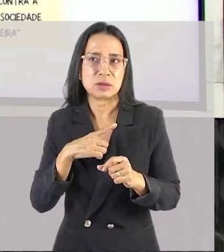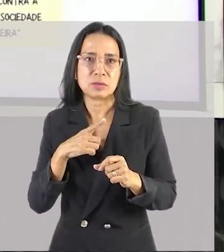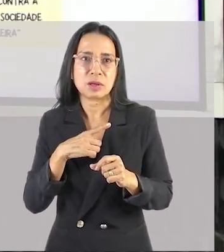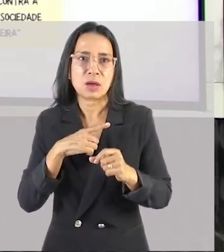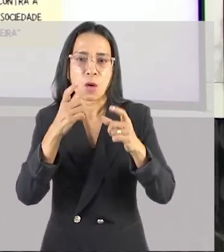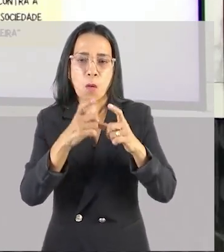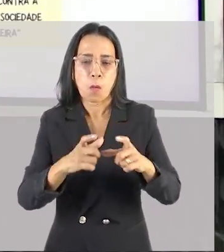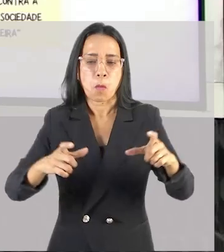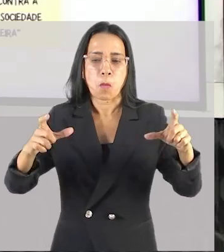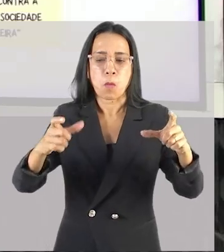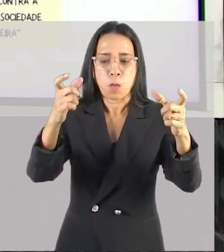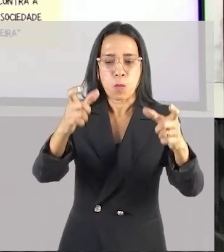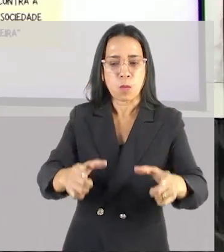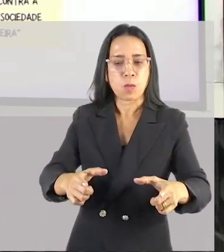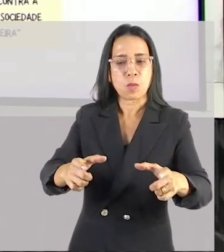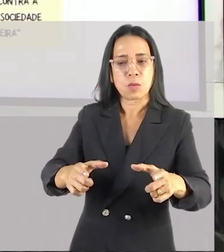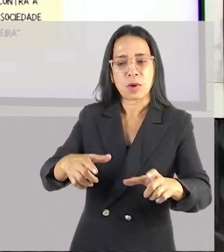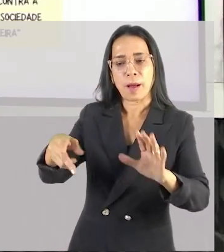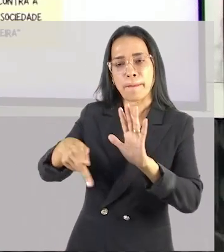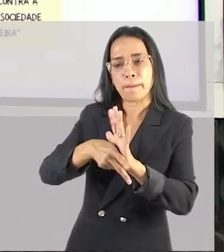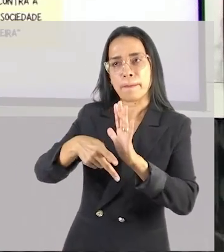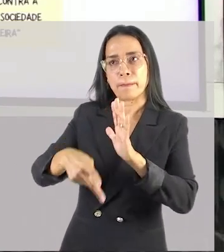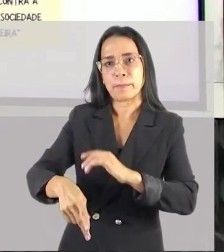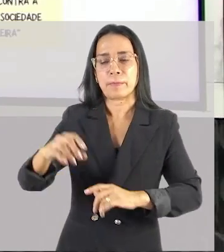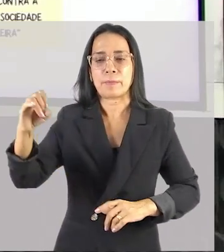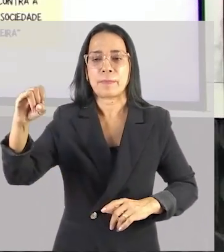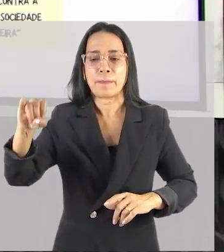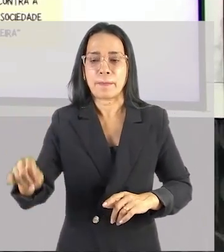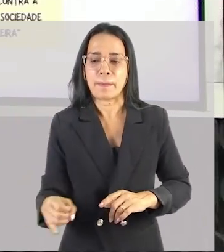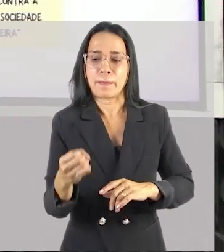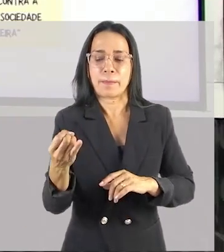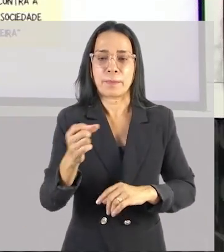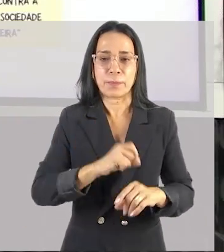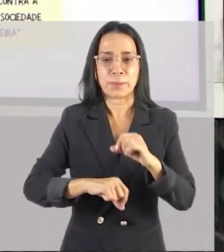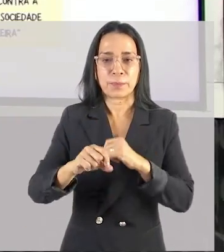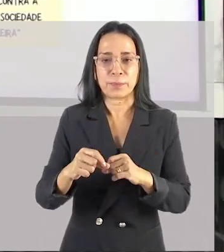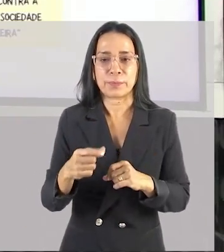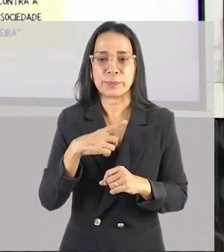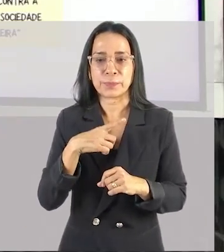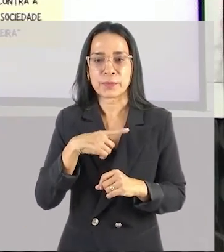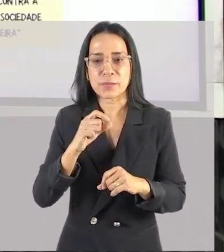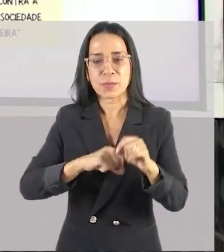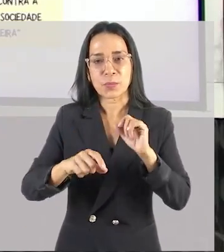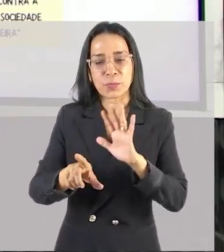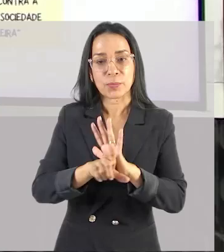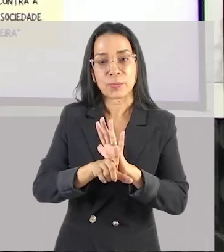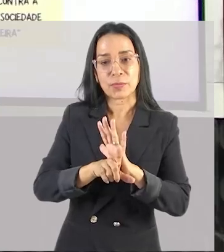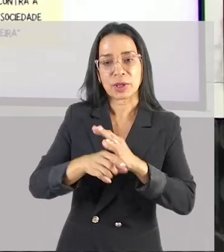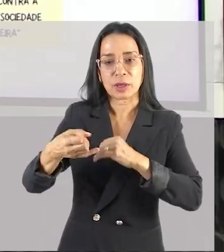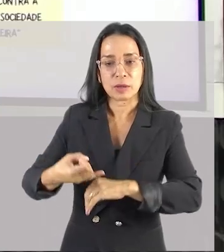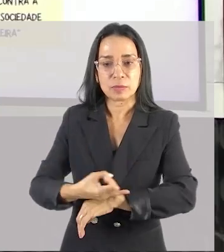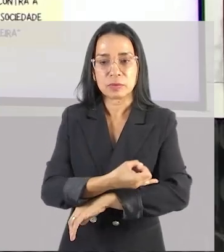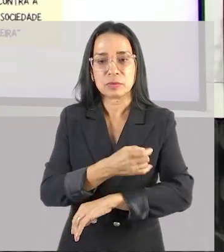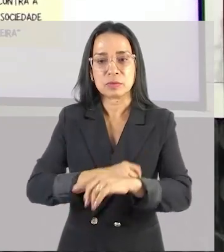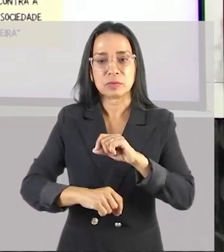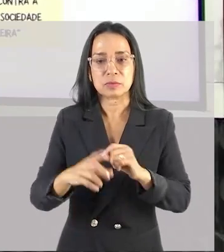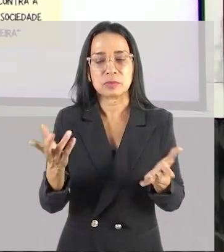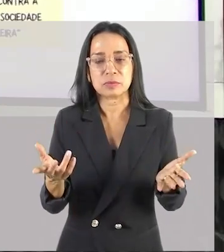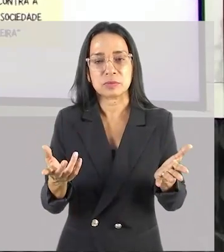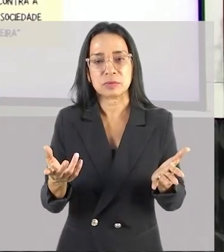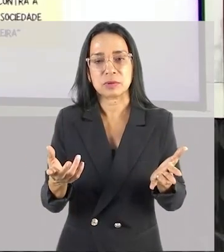bem? Em 2013, a gente tem aqui uma lei da infraestrutura, do trânsito, isto porque a